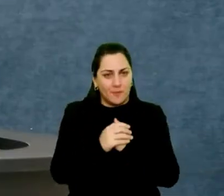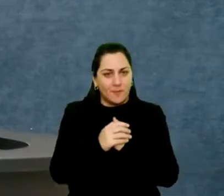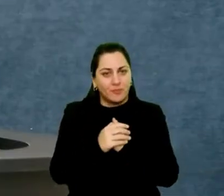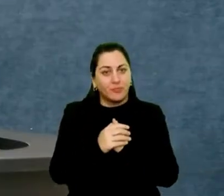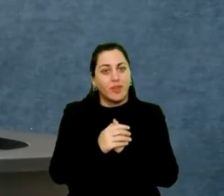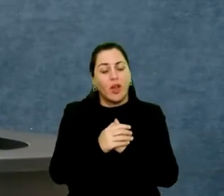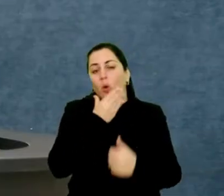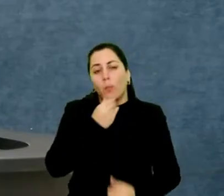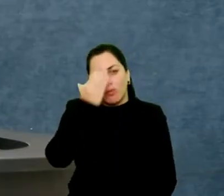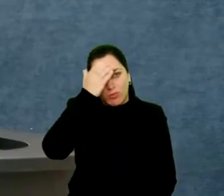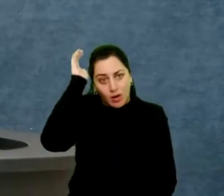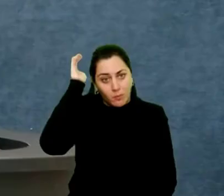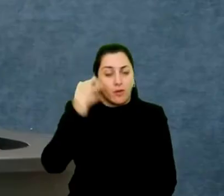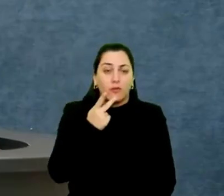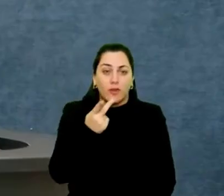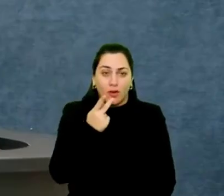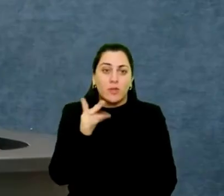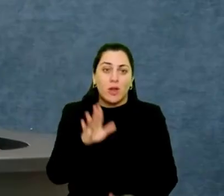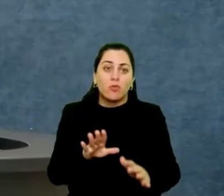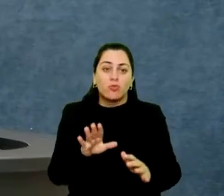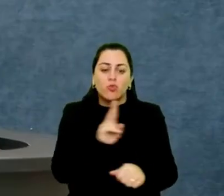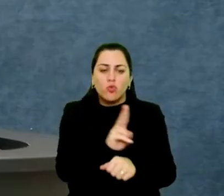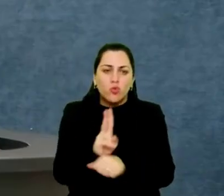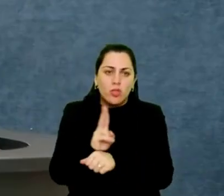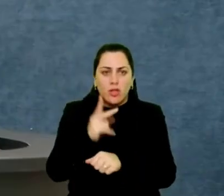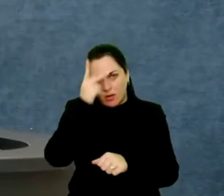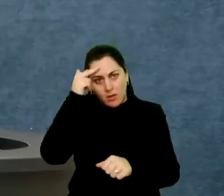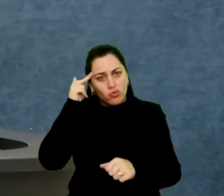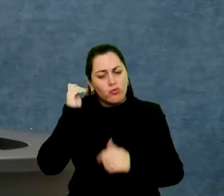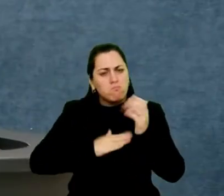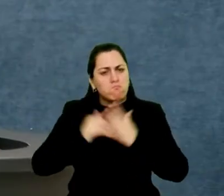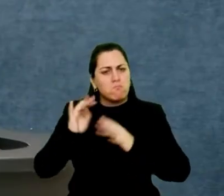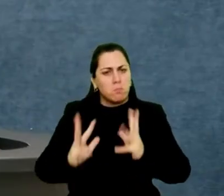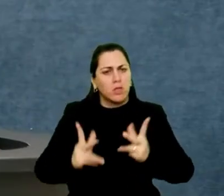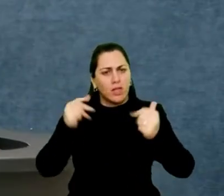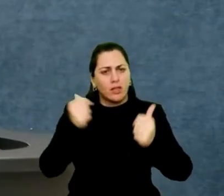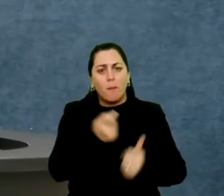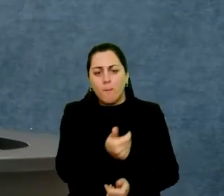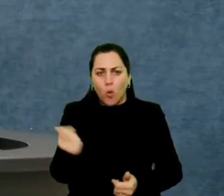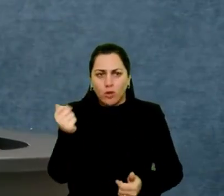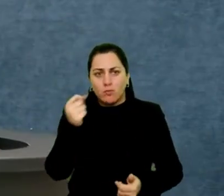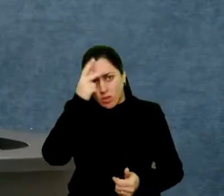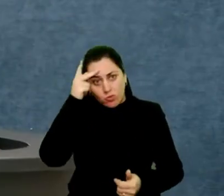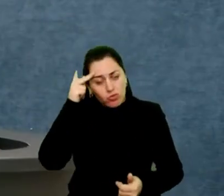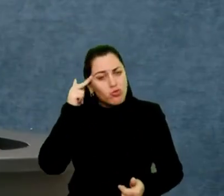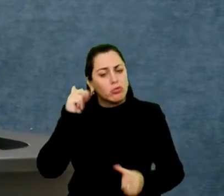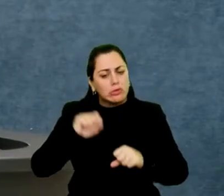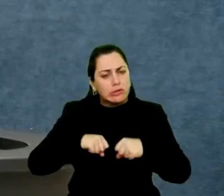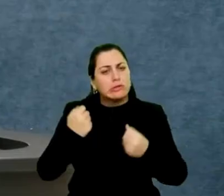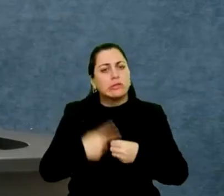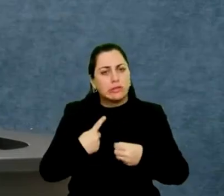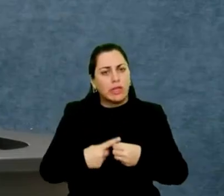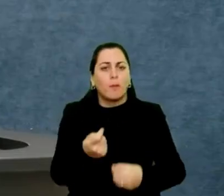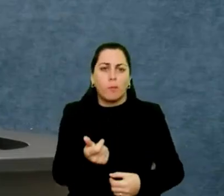O Donald Trump falou o seguinte, nós temos que cuidar dos nossos gênios, eles são poucos. E pessoas inspiradas e dedicadas à nossa cidade